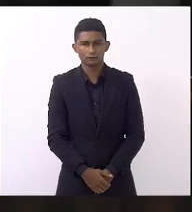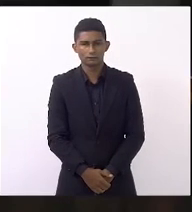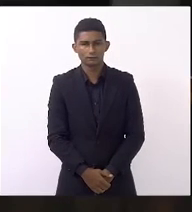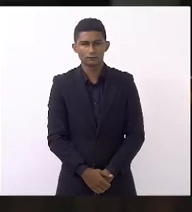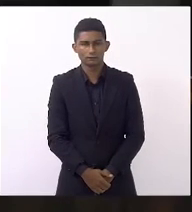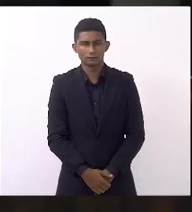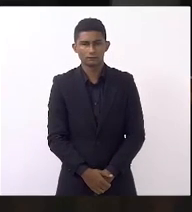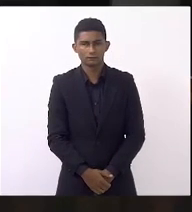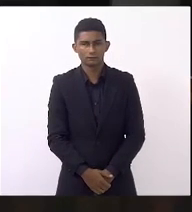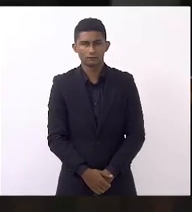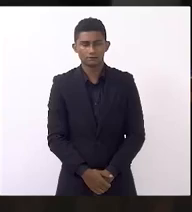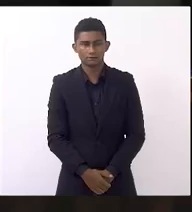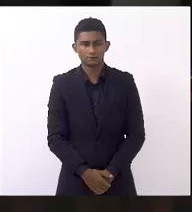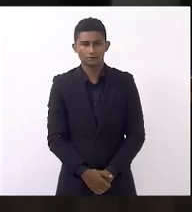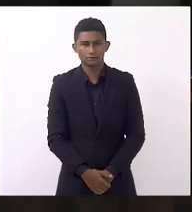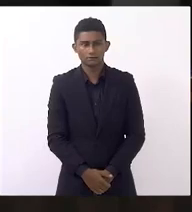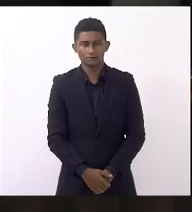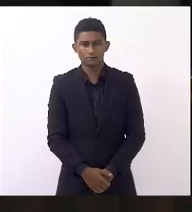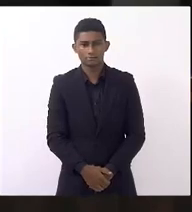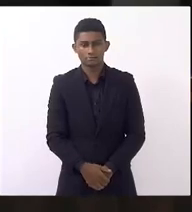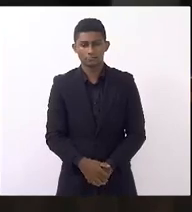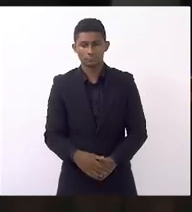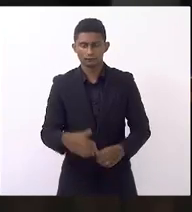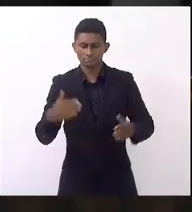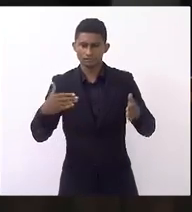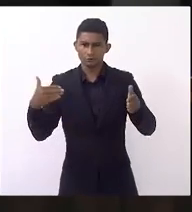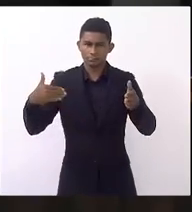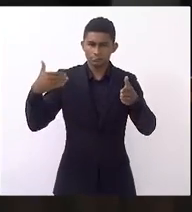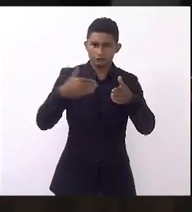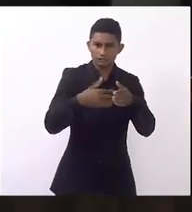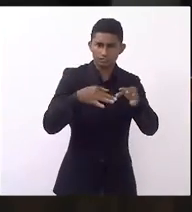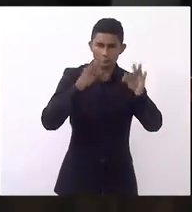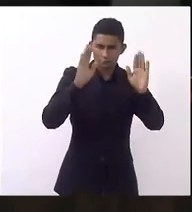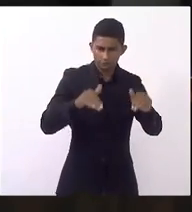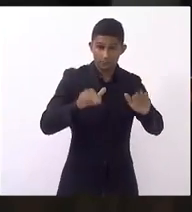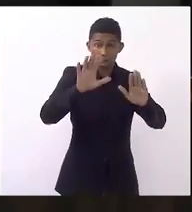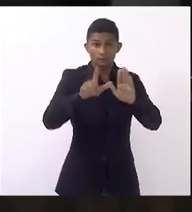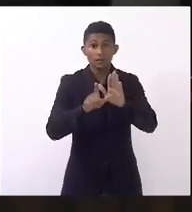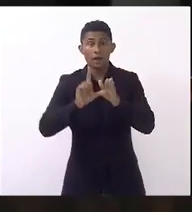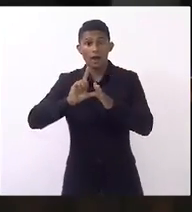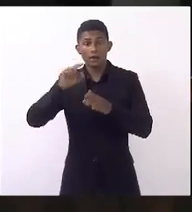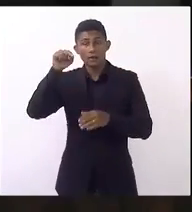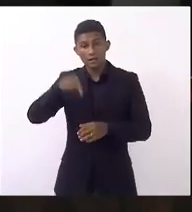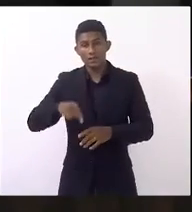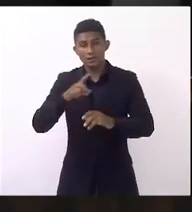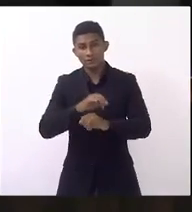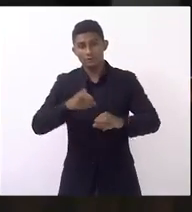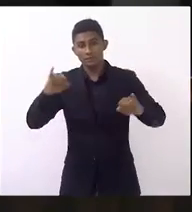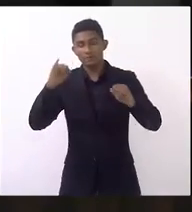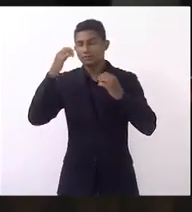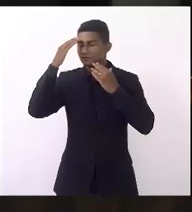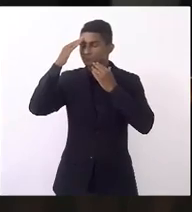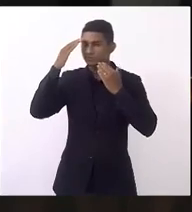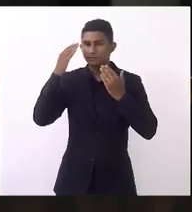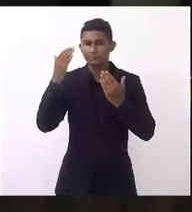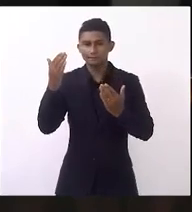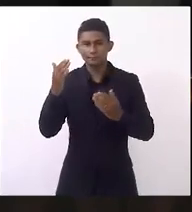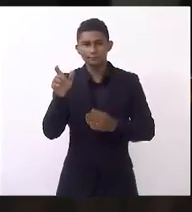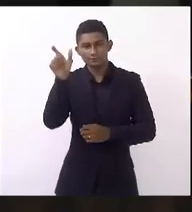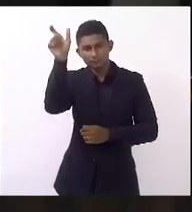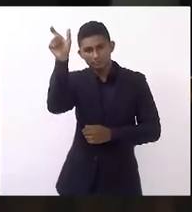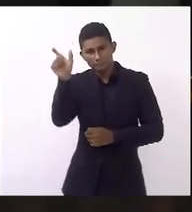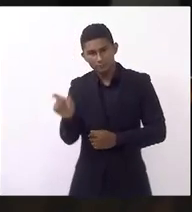Ainda antes de finalizar, né, gostaria de também registrar os agradecimentos ao novo secretário de